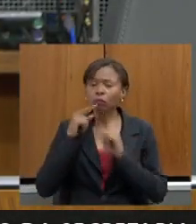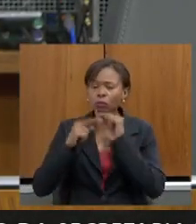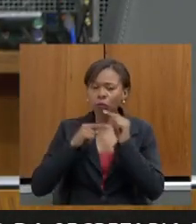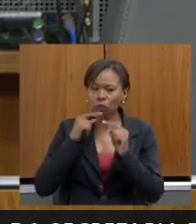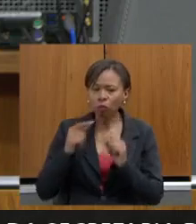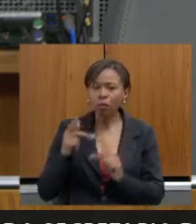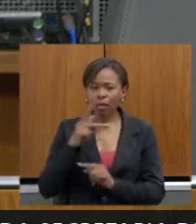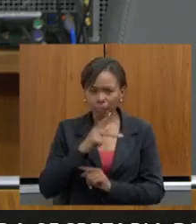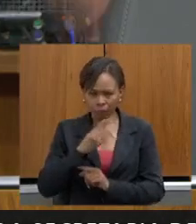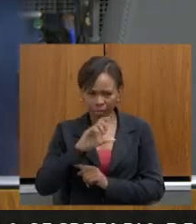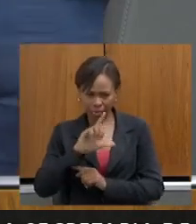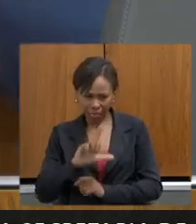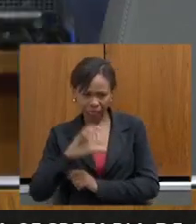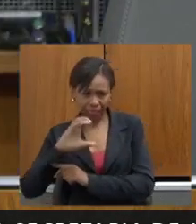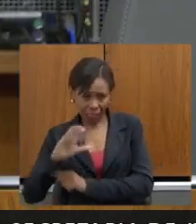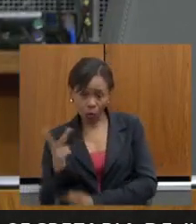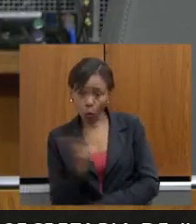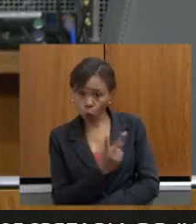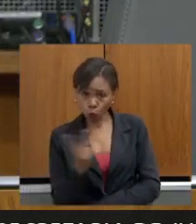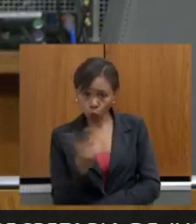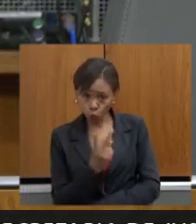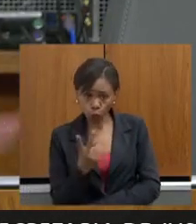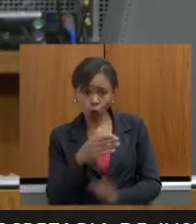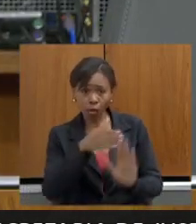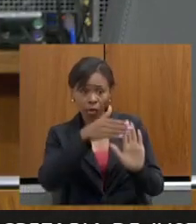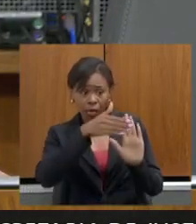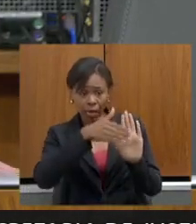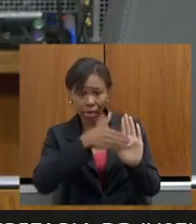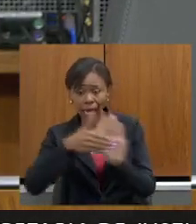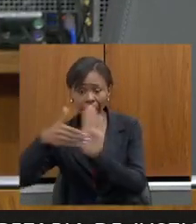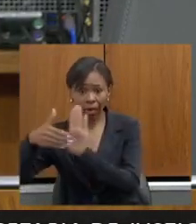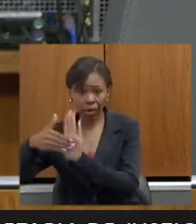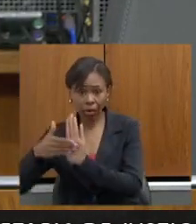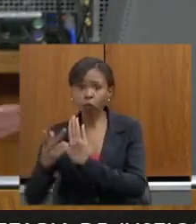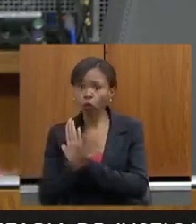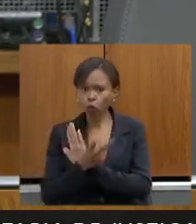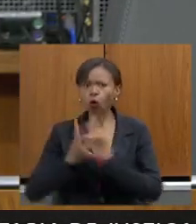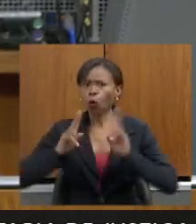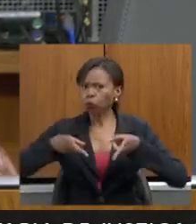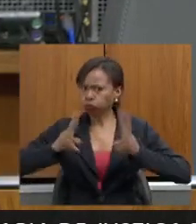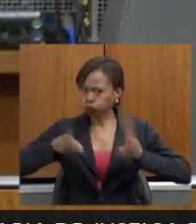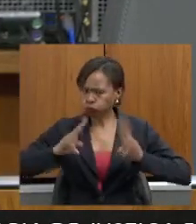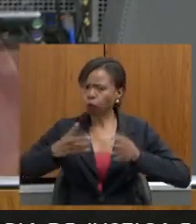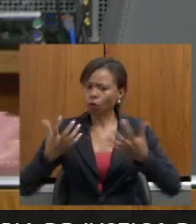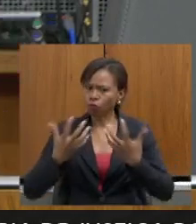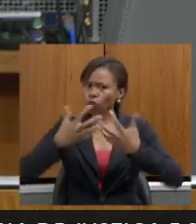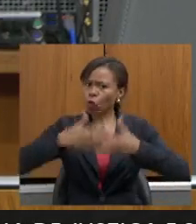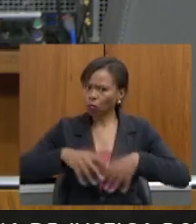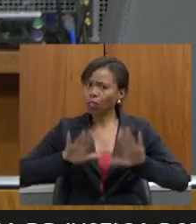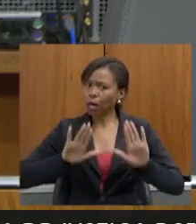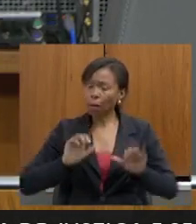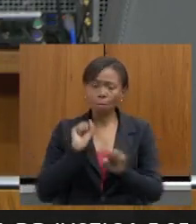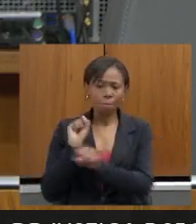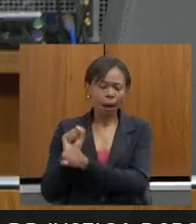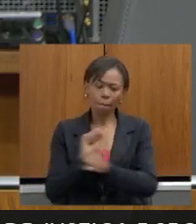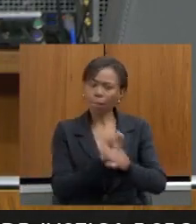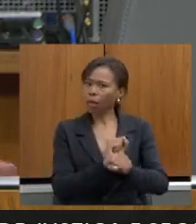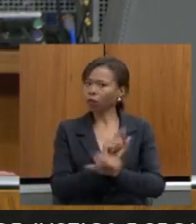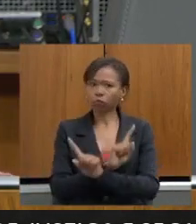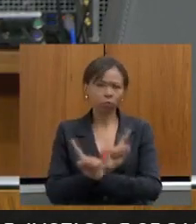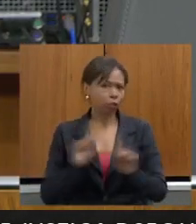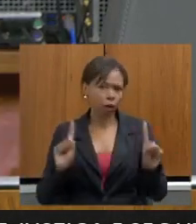esses PLC eles estão tramitando né eles não foram paralisados em nenhum momento Houve essa controvérsia em relação